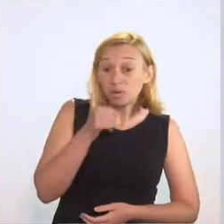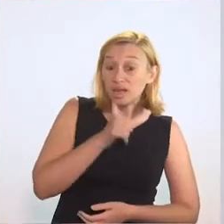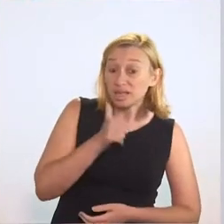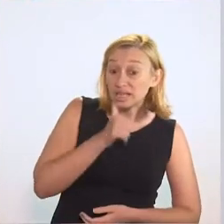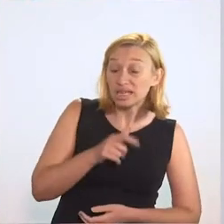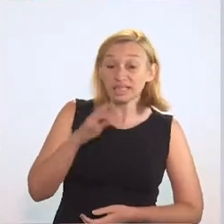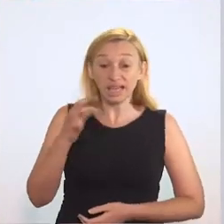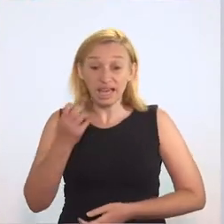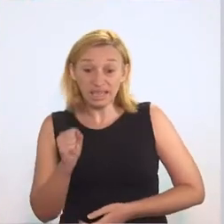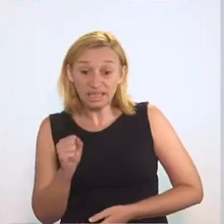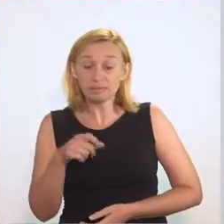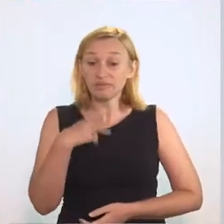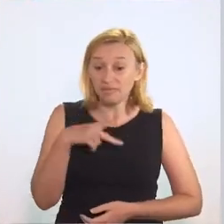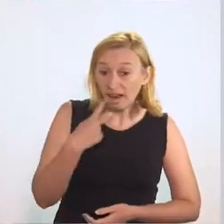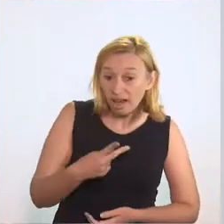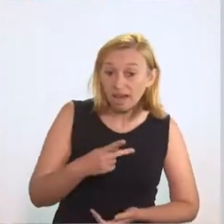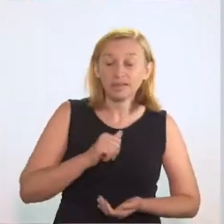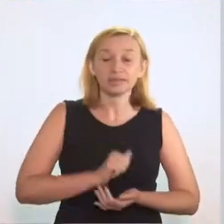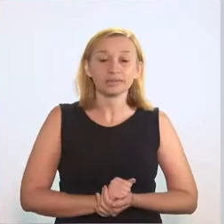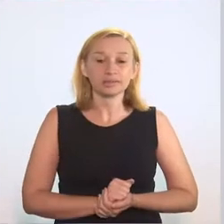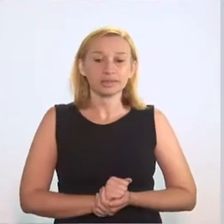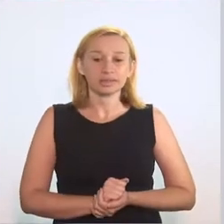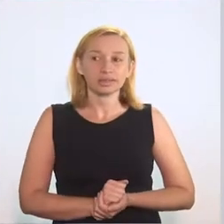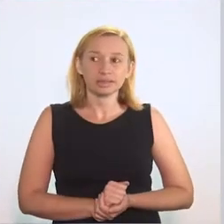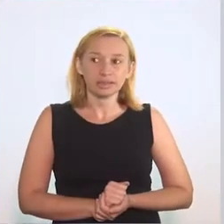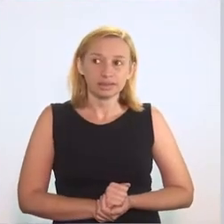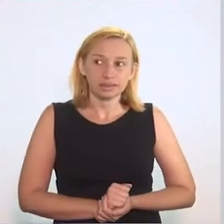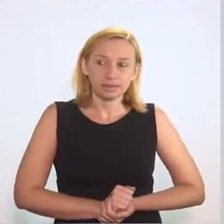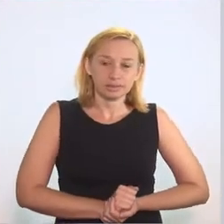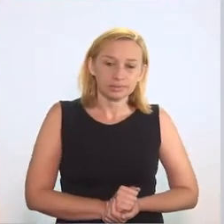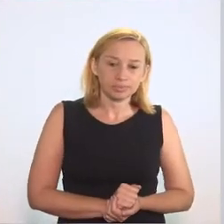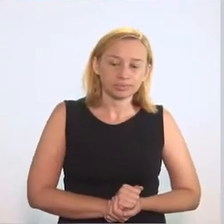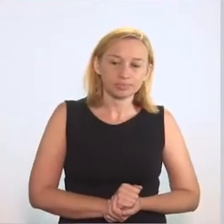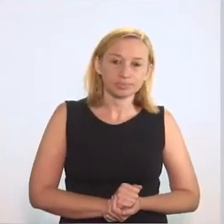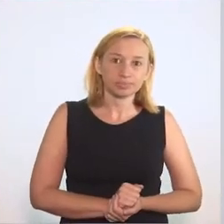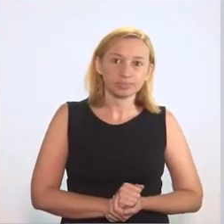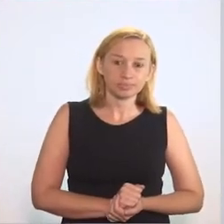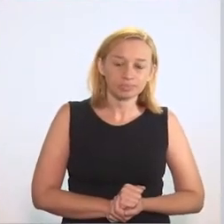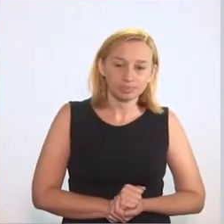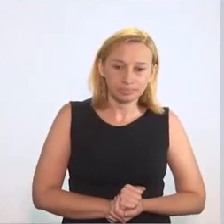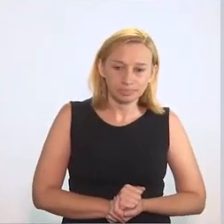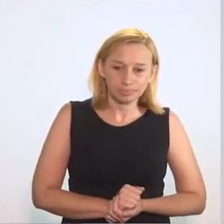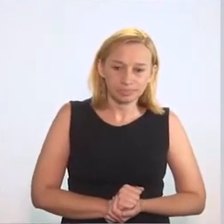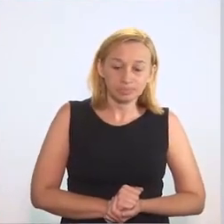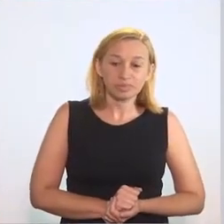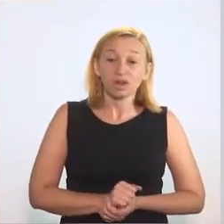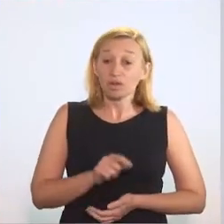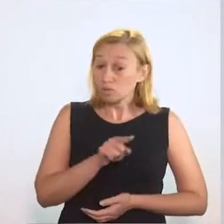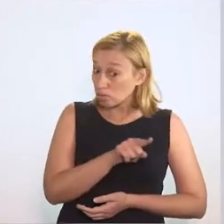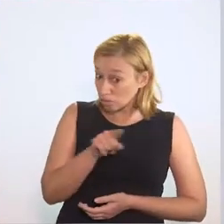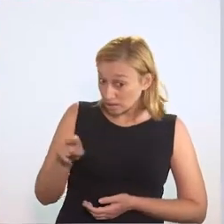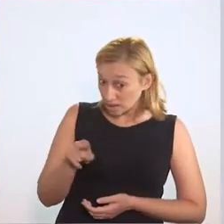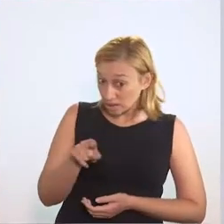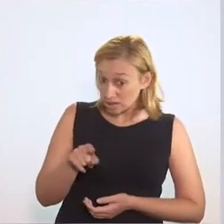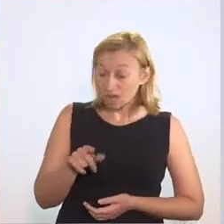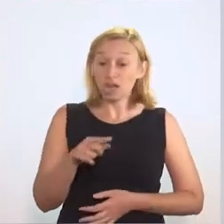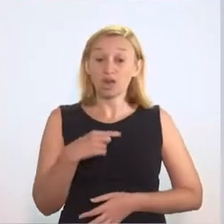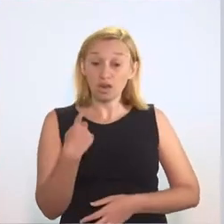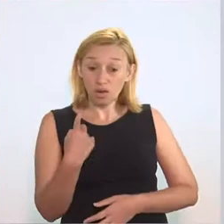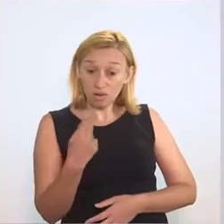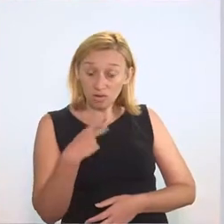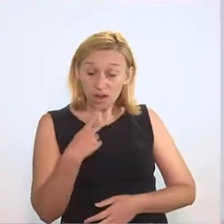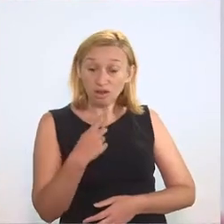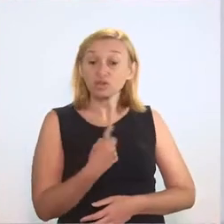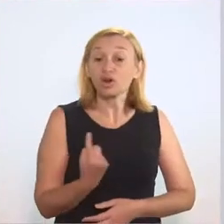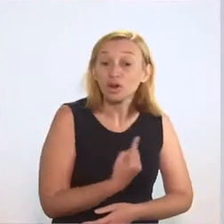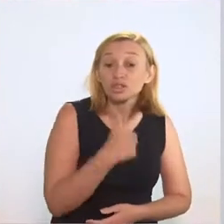Crica, a Thaís, para falar a respeito disso, porque mais do que falar do nosso projeto, é o porquê que vocês, eu falo